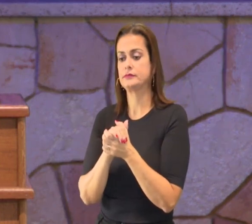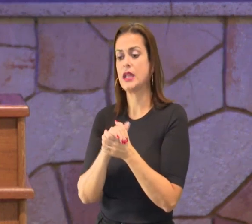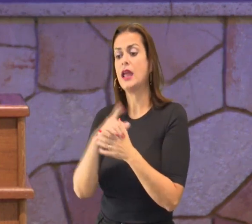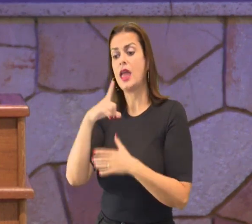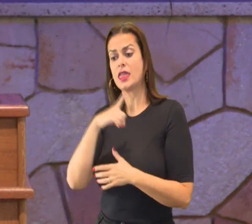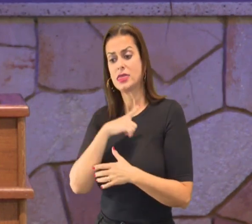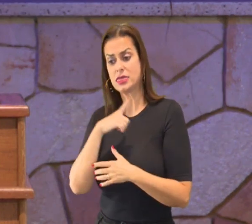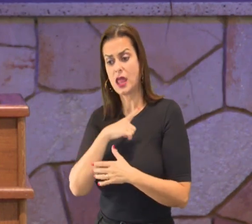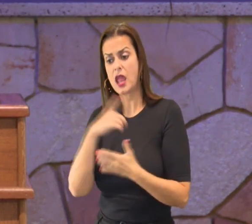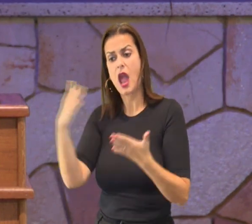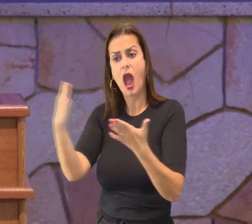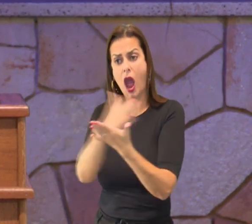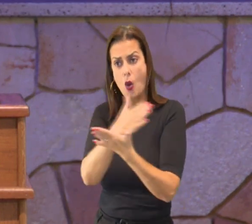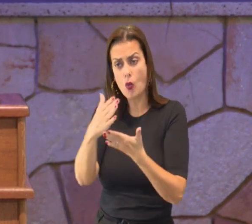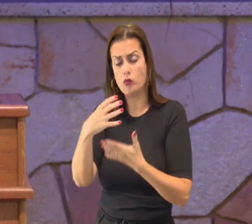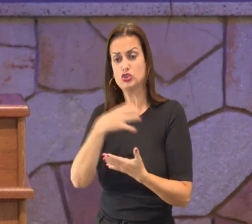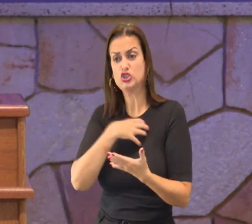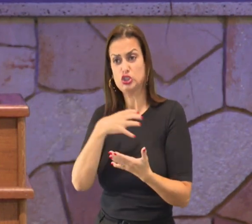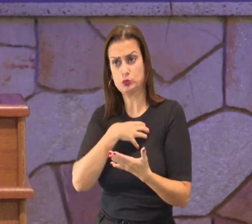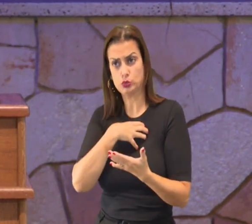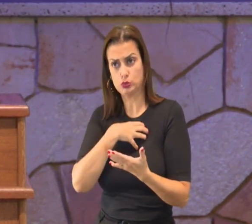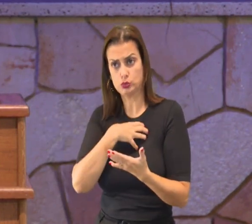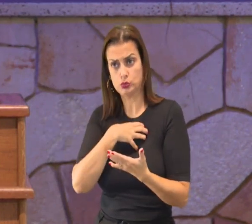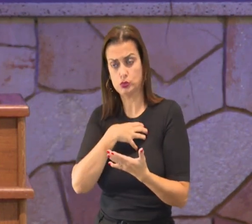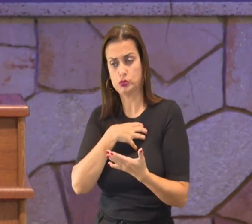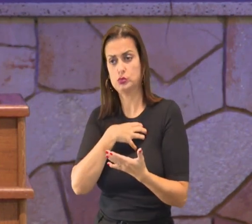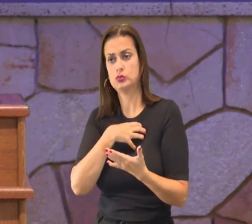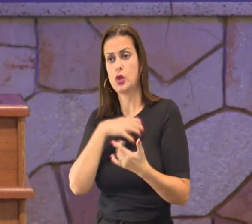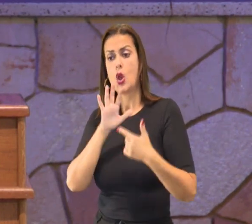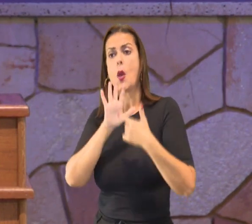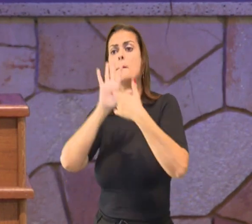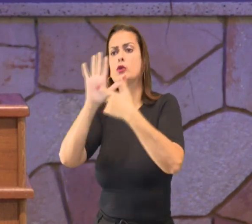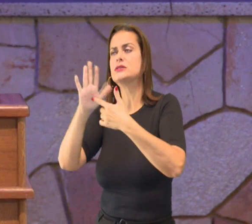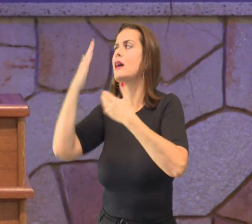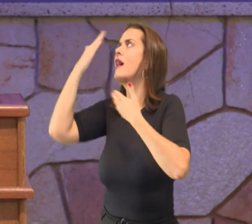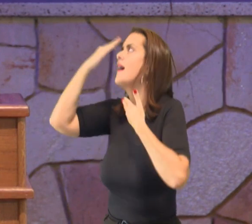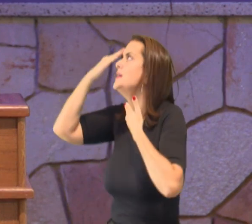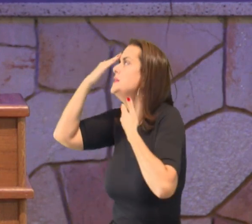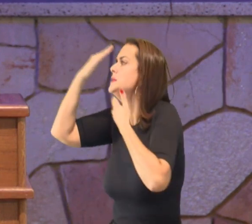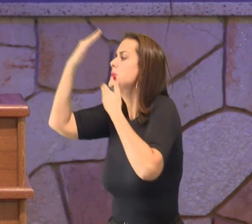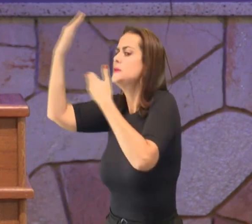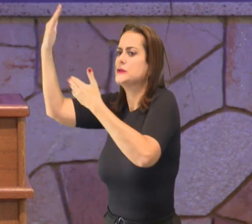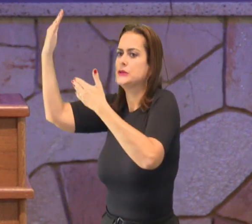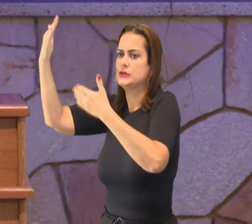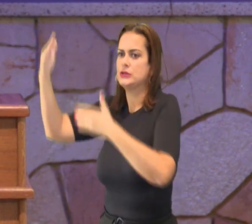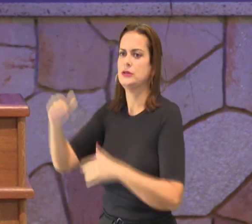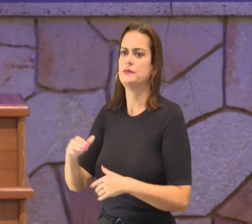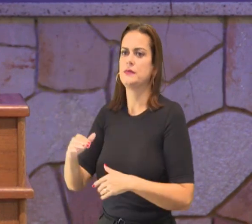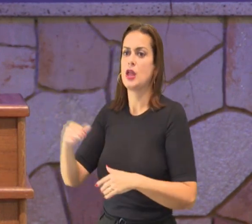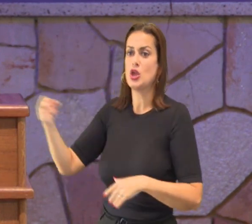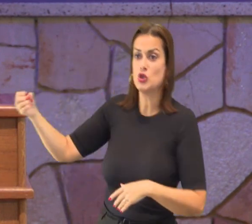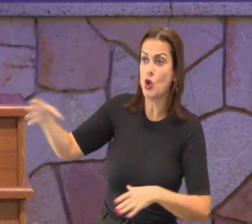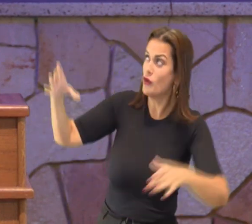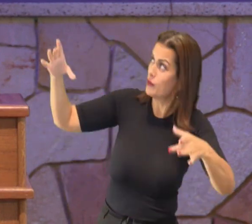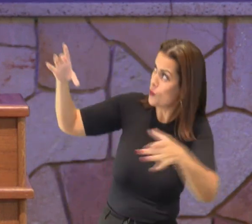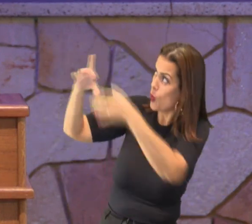Temos como algumas modalidades: expressar ação de graça, renovar a comunhão com